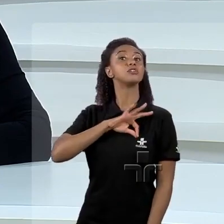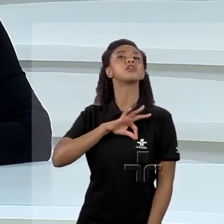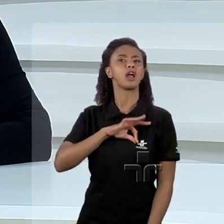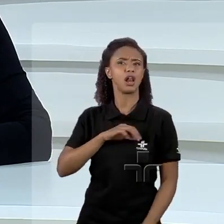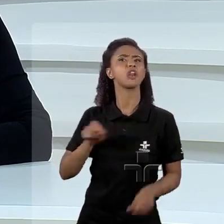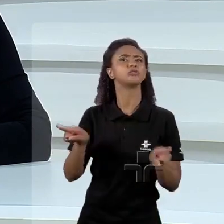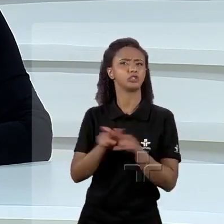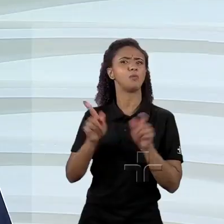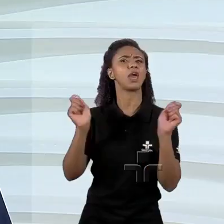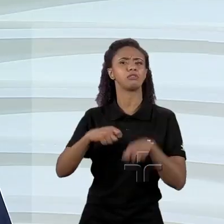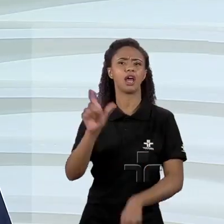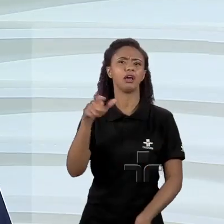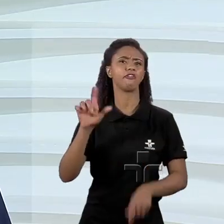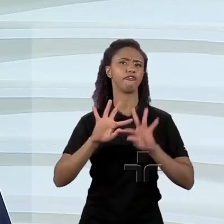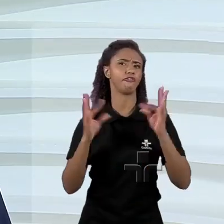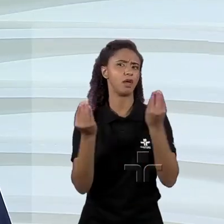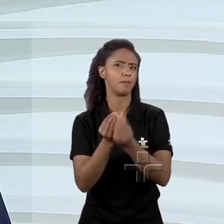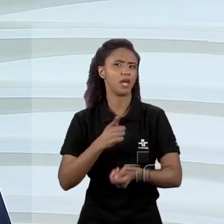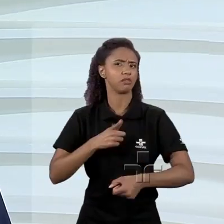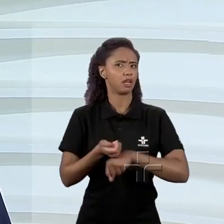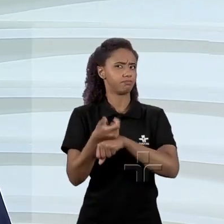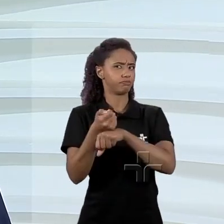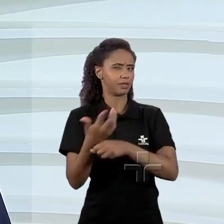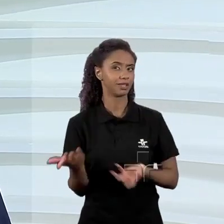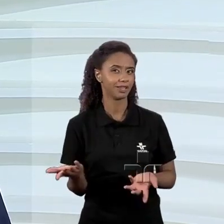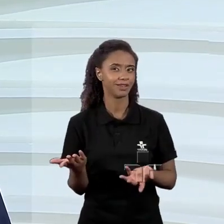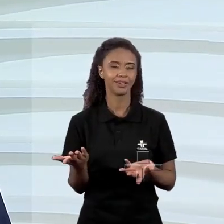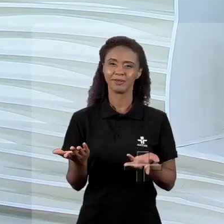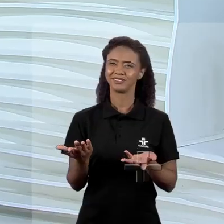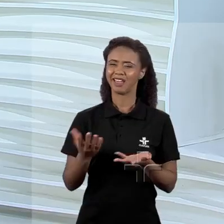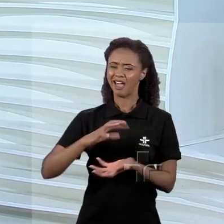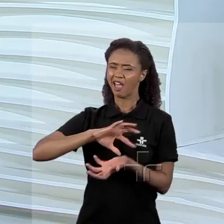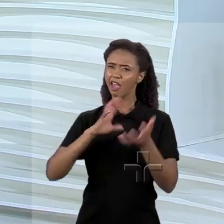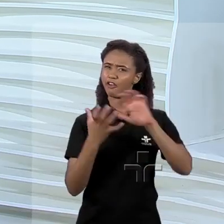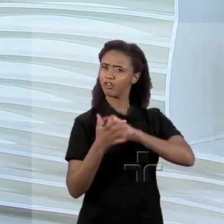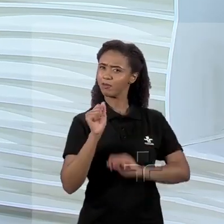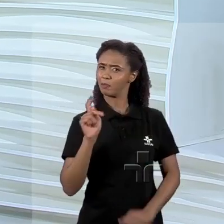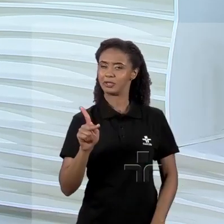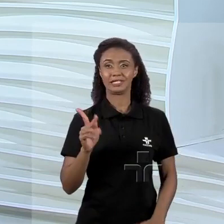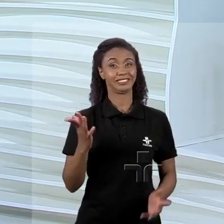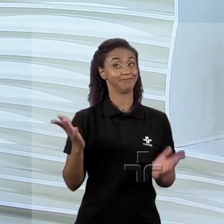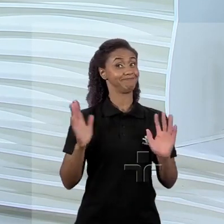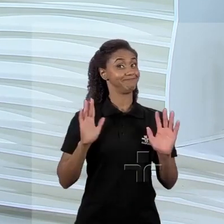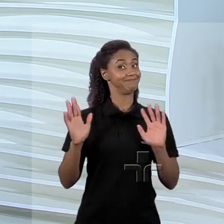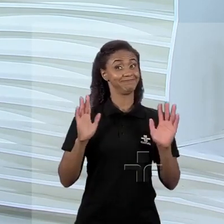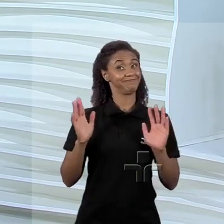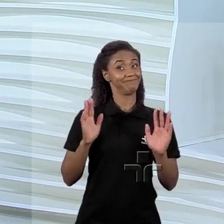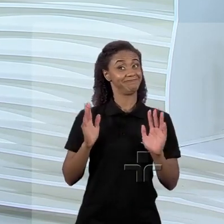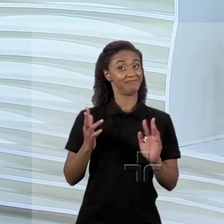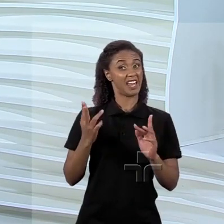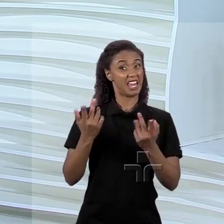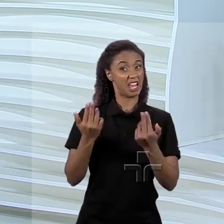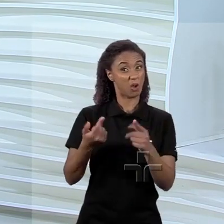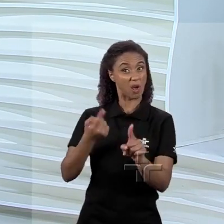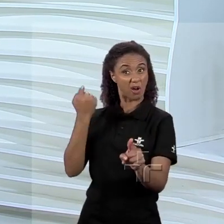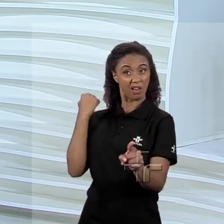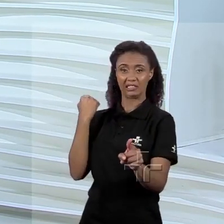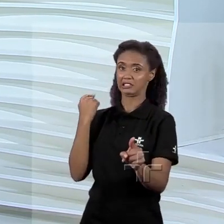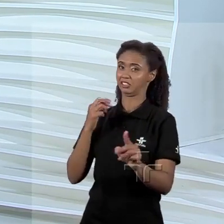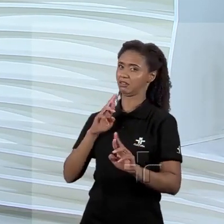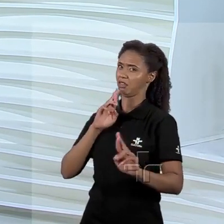Família. A reforma da Previdência já não é bem assim como se dizia antes.